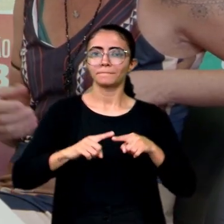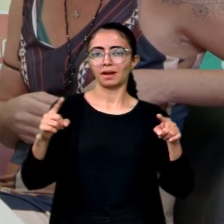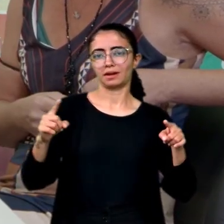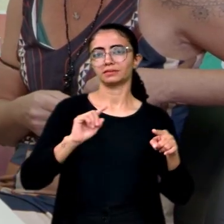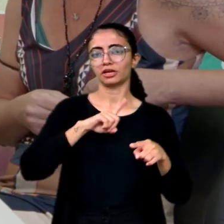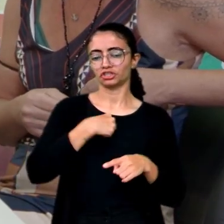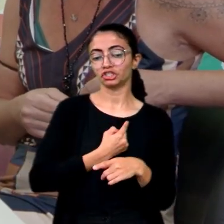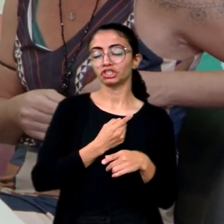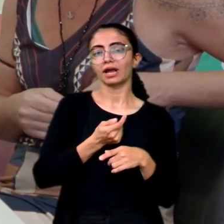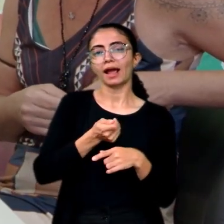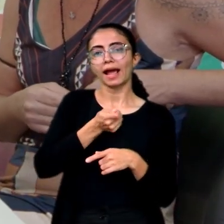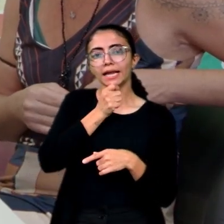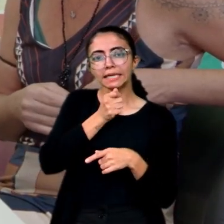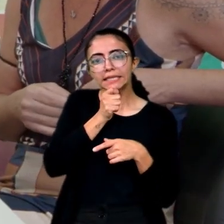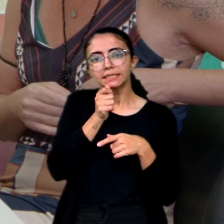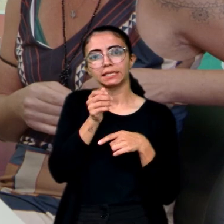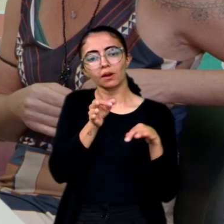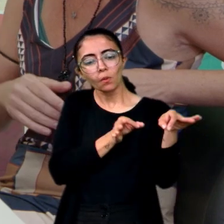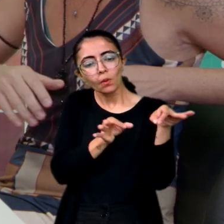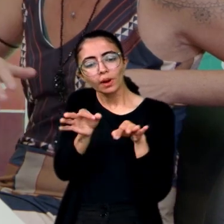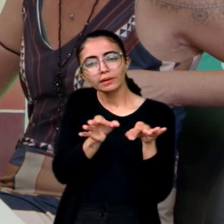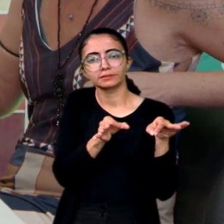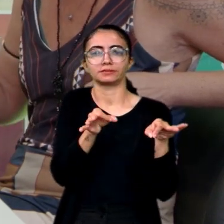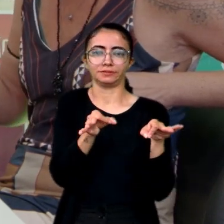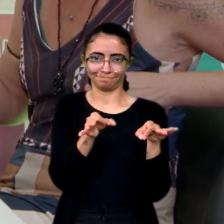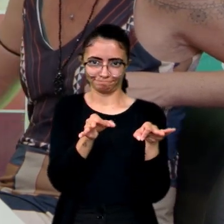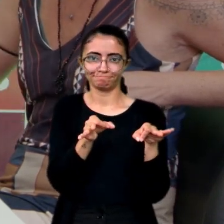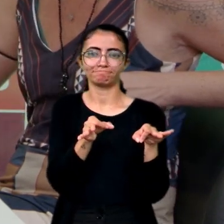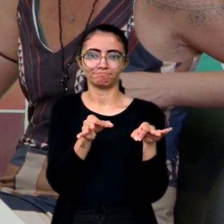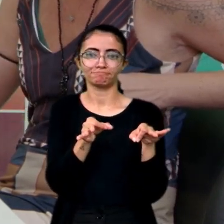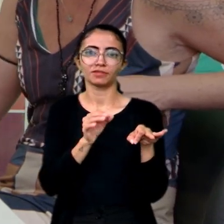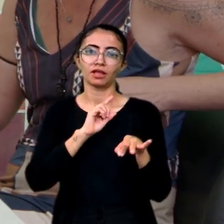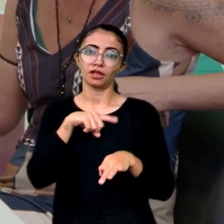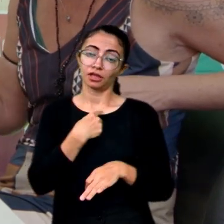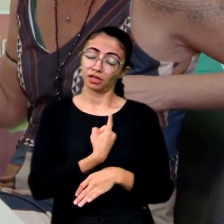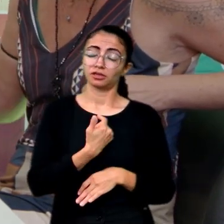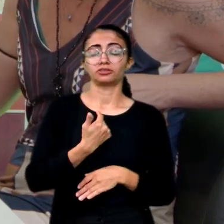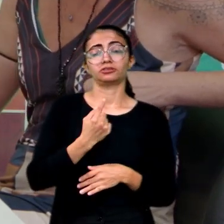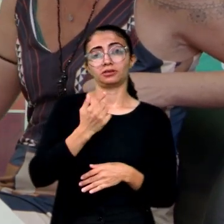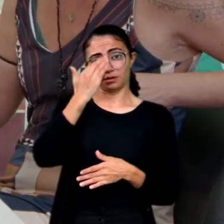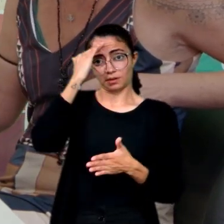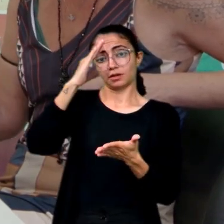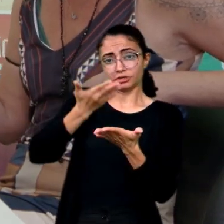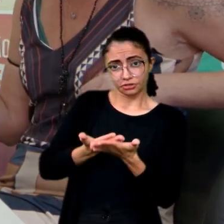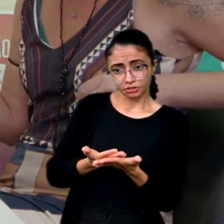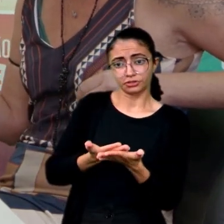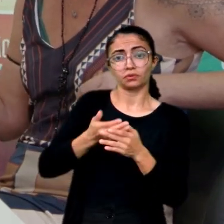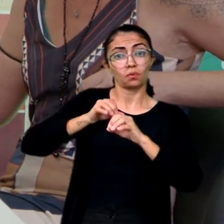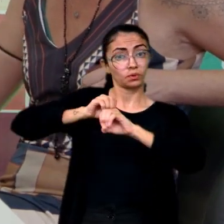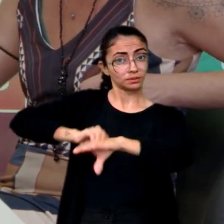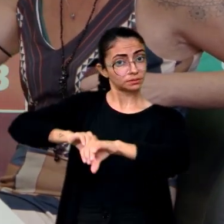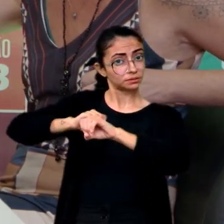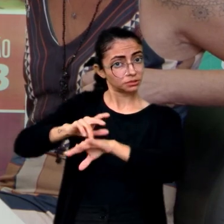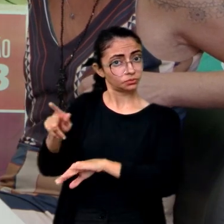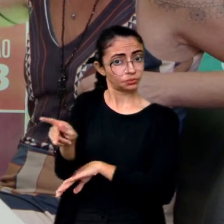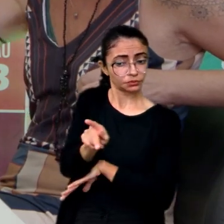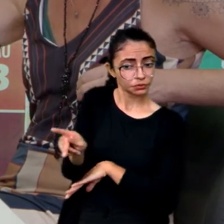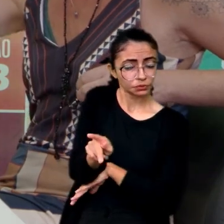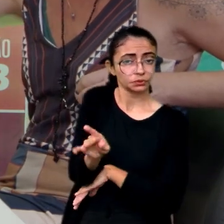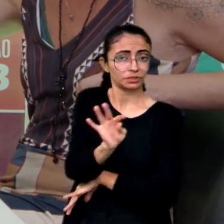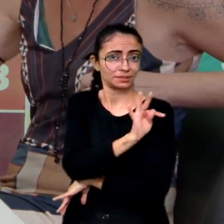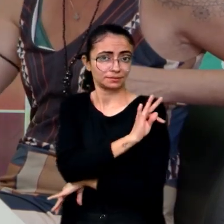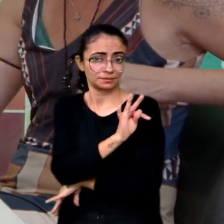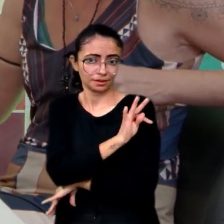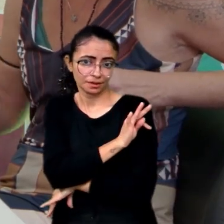acredito que com um pouco de formação da gestão, de professores e técnicos, né? Porque a gente sempre tem